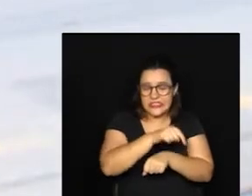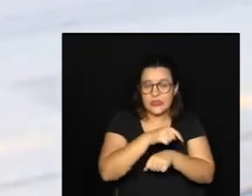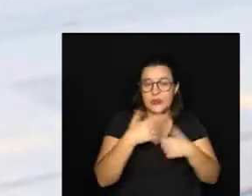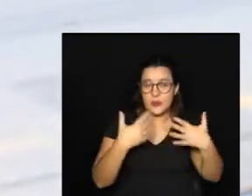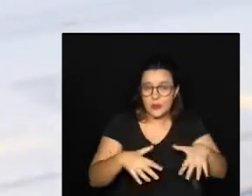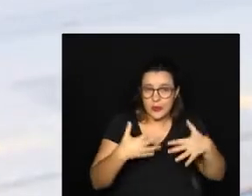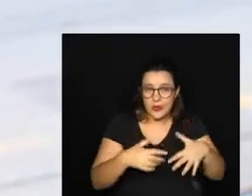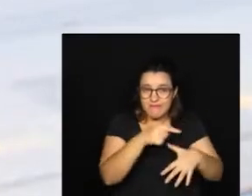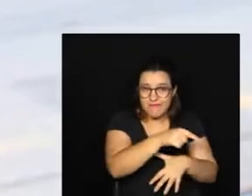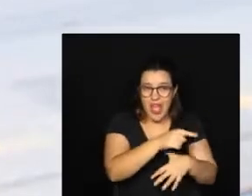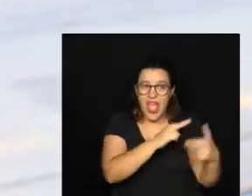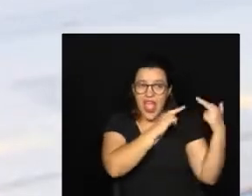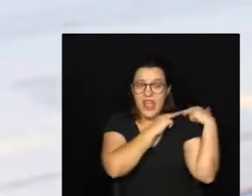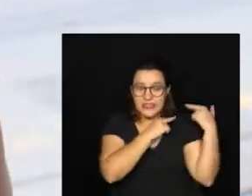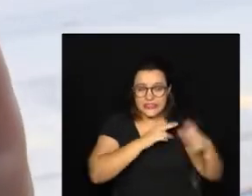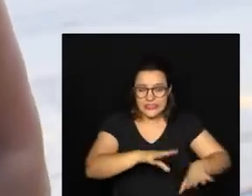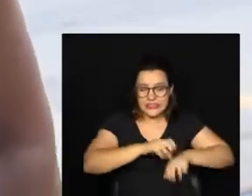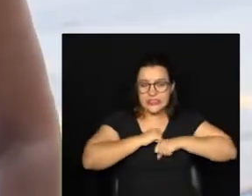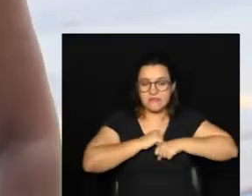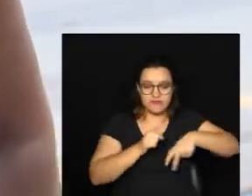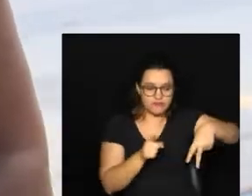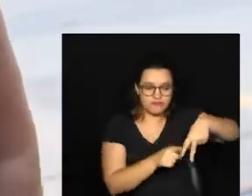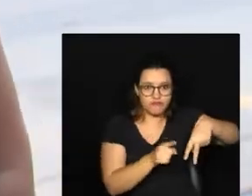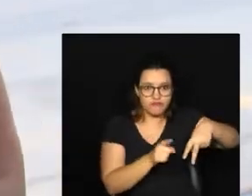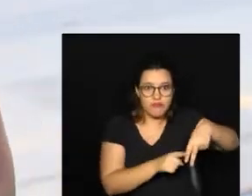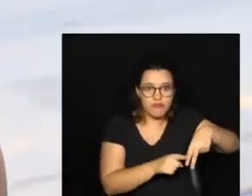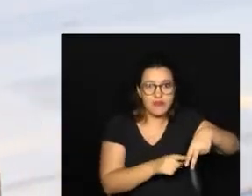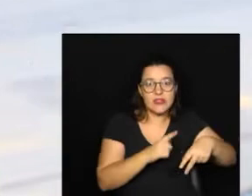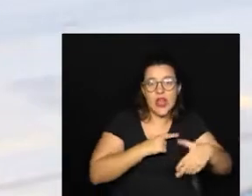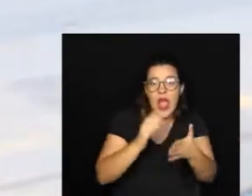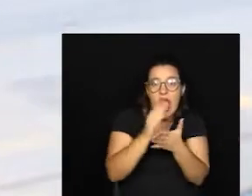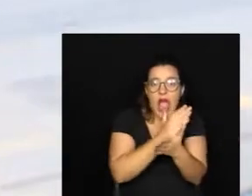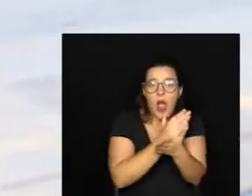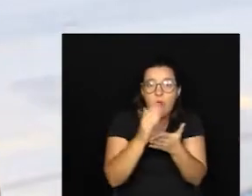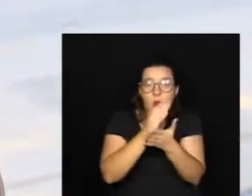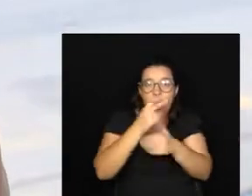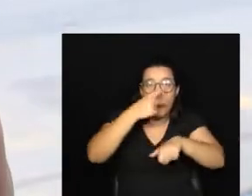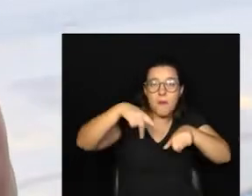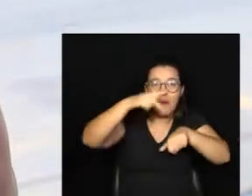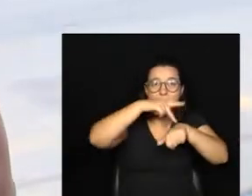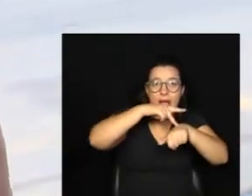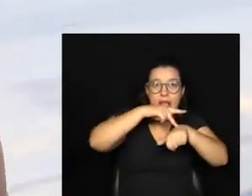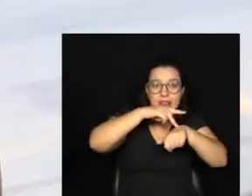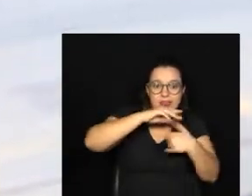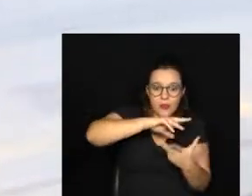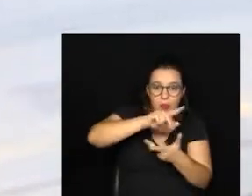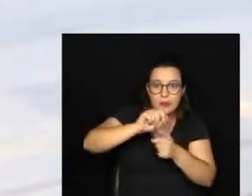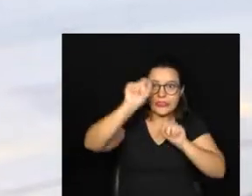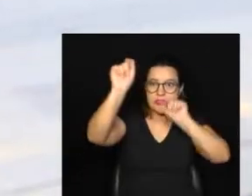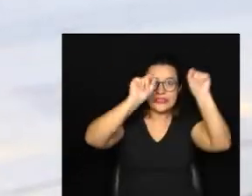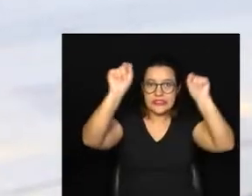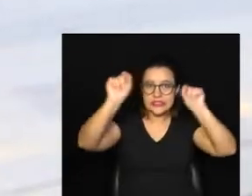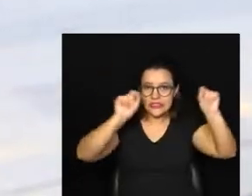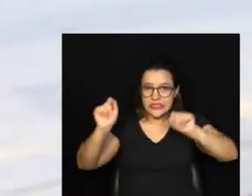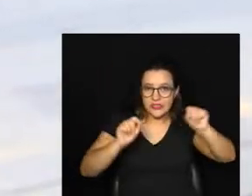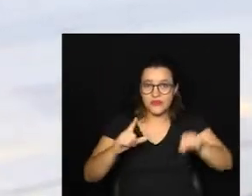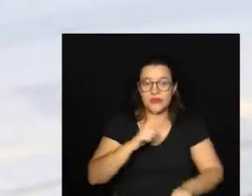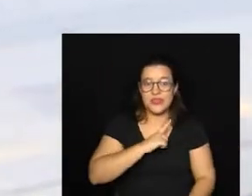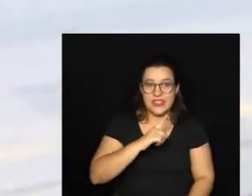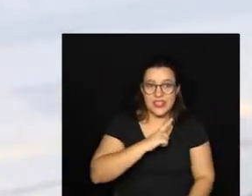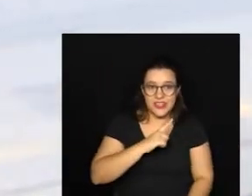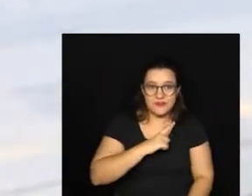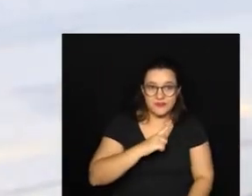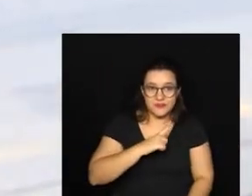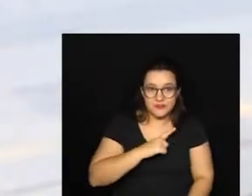que causa poliomielite, ele ainda circula em alguns países do mundo. Então, se nós não tivermos